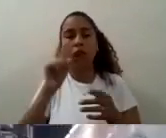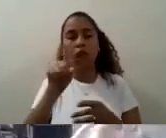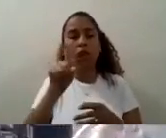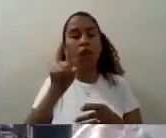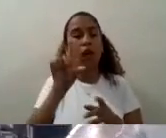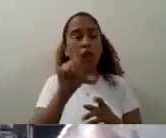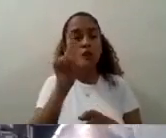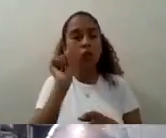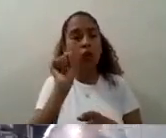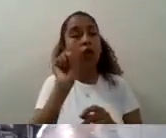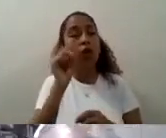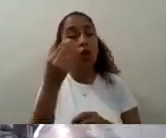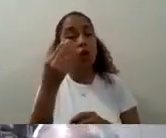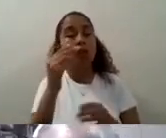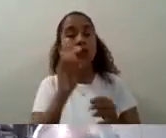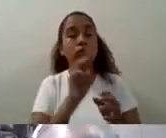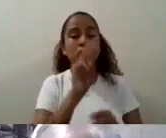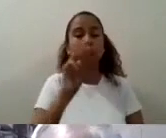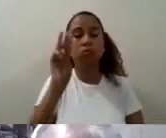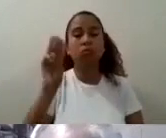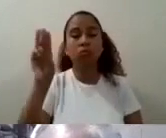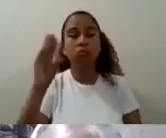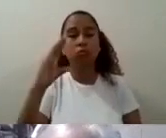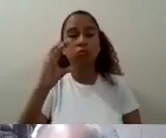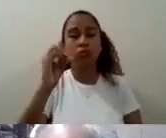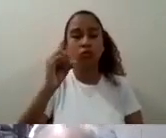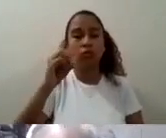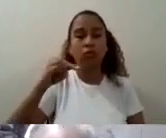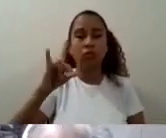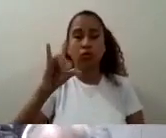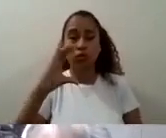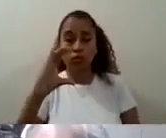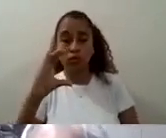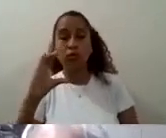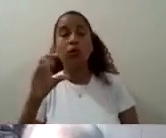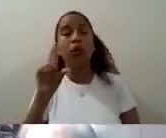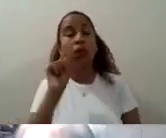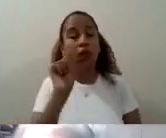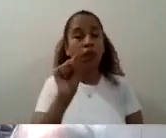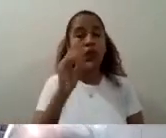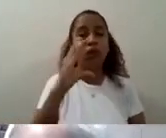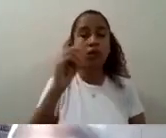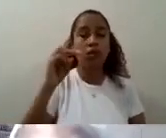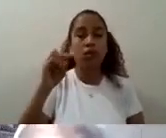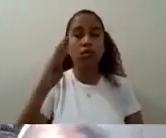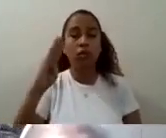pelo site do CONIC e clica em CNBB, no site das edições da